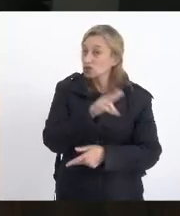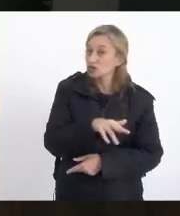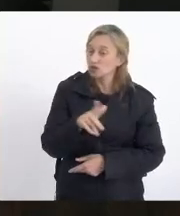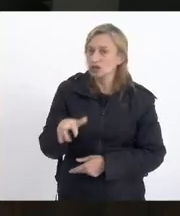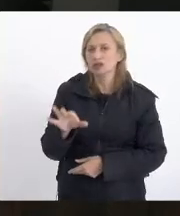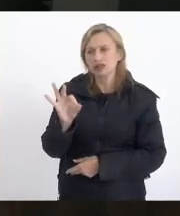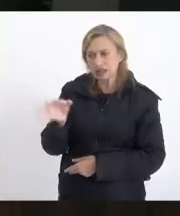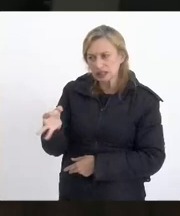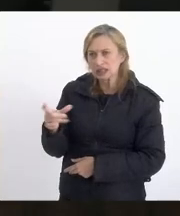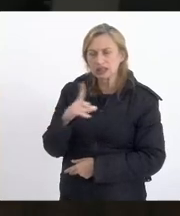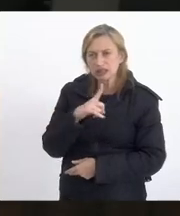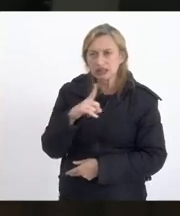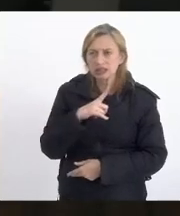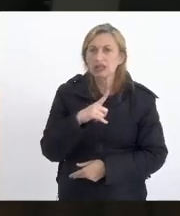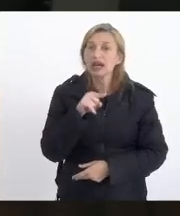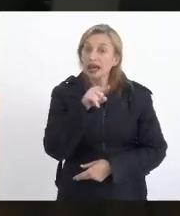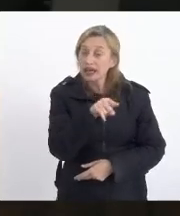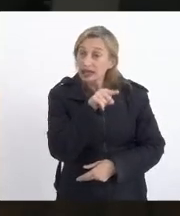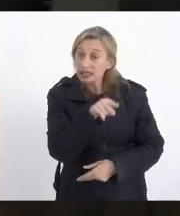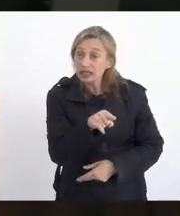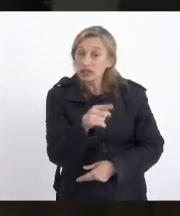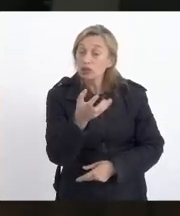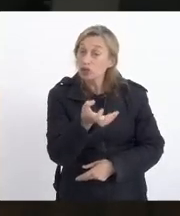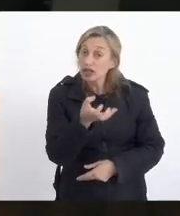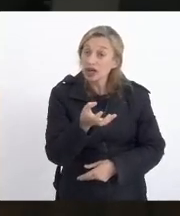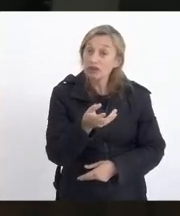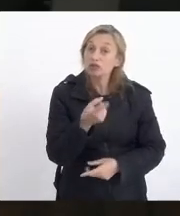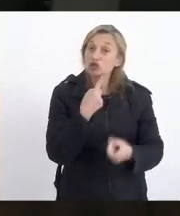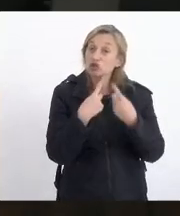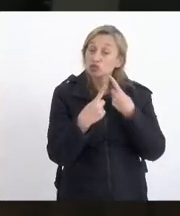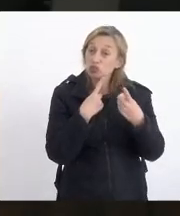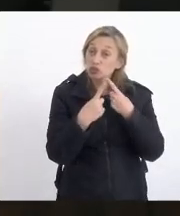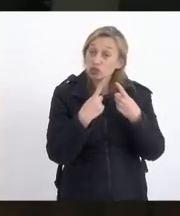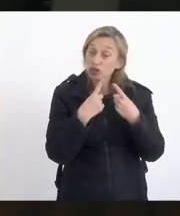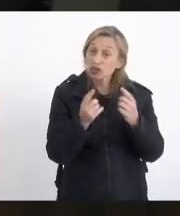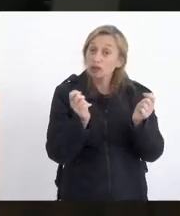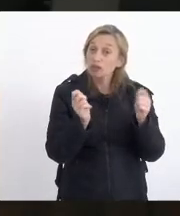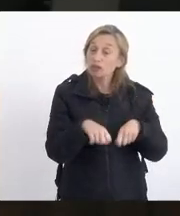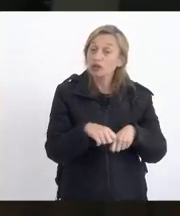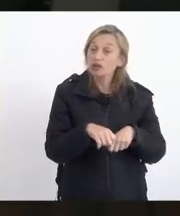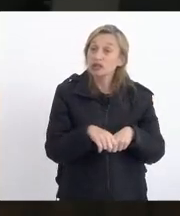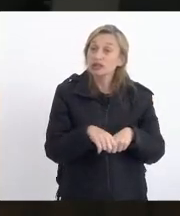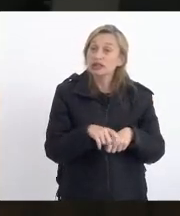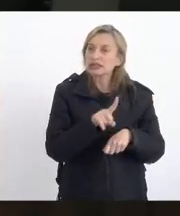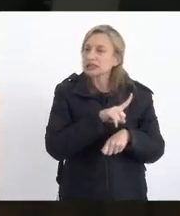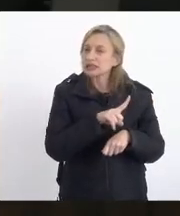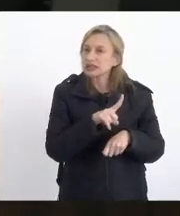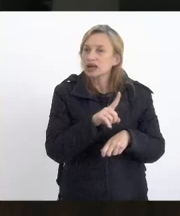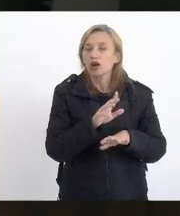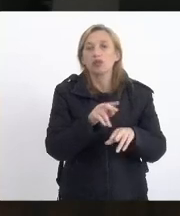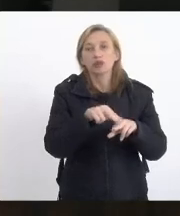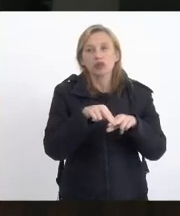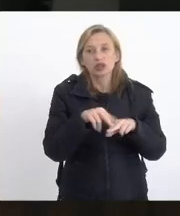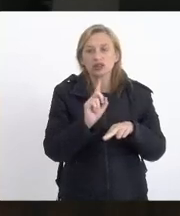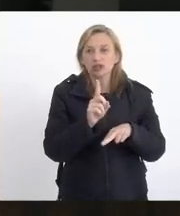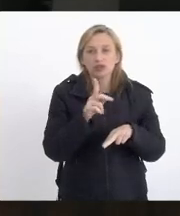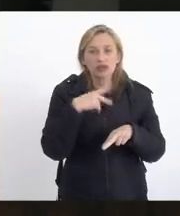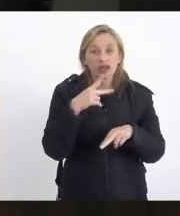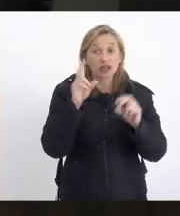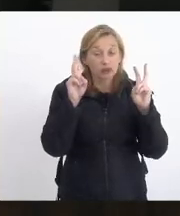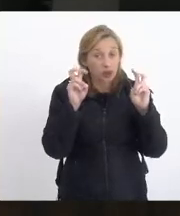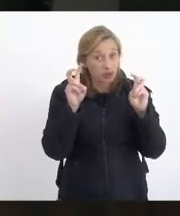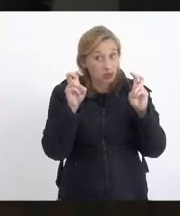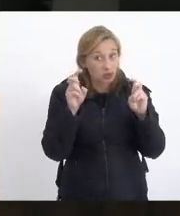toda a razão. E é nesse ponto que eu quero aqui discutir da possibilidade de não, por isso eu não tratei desta